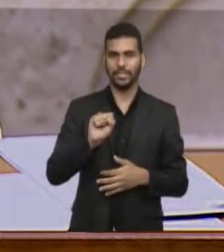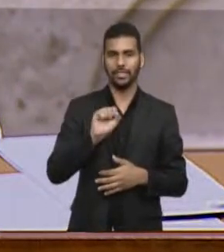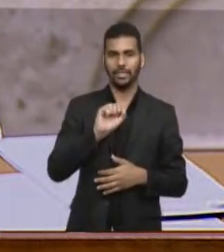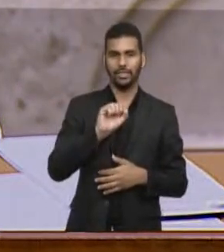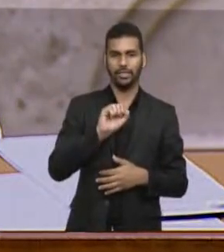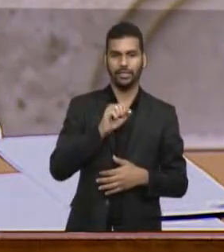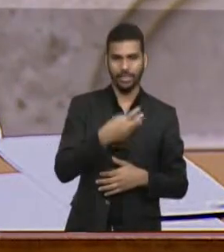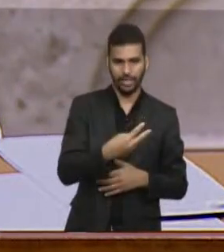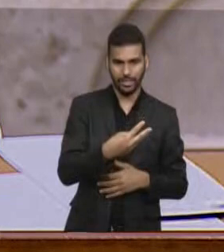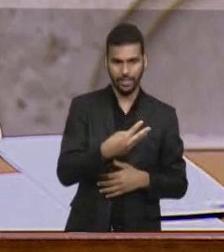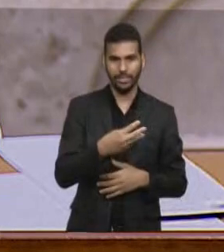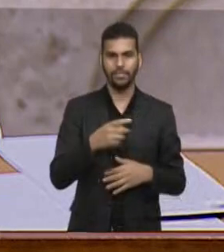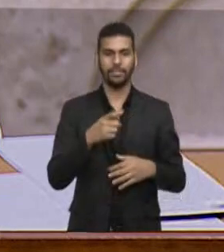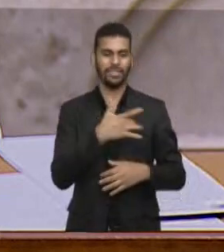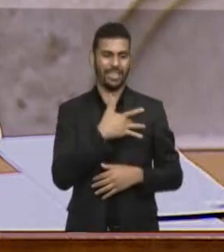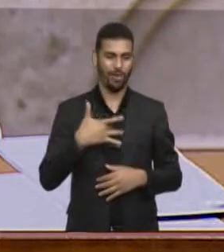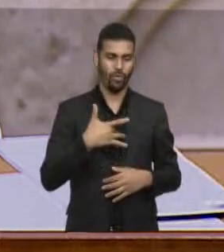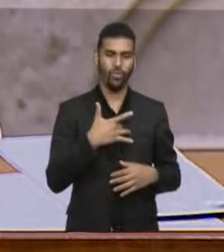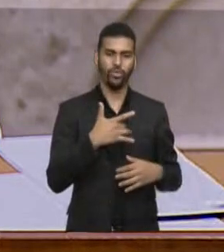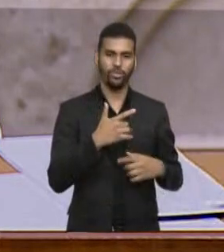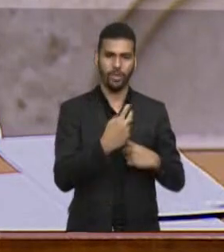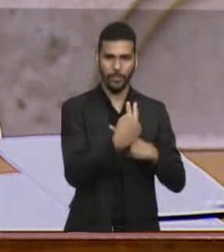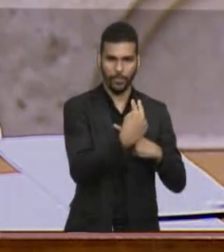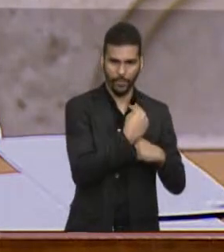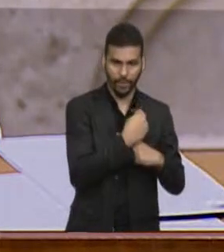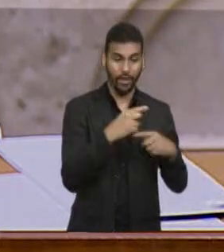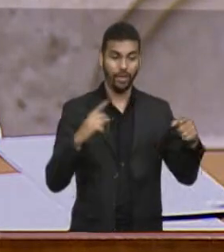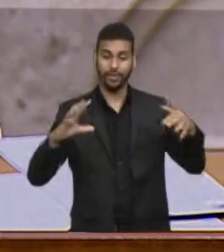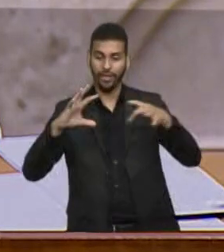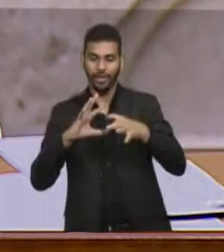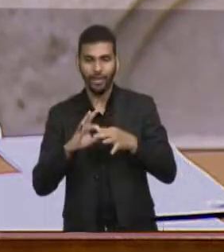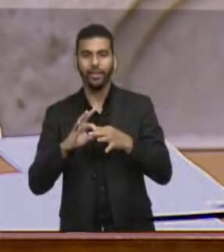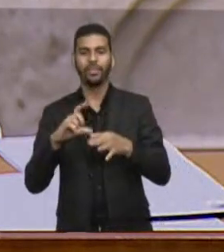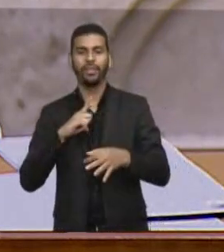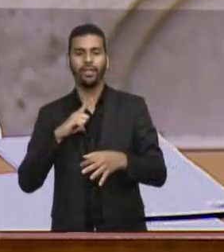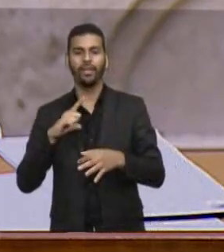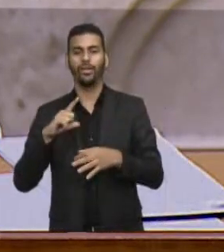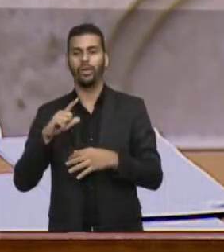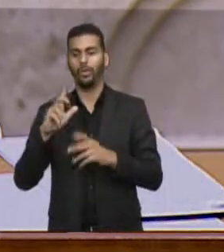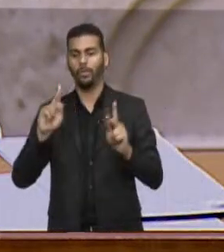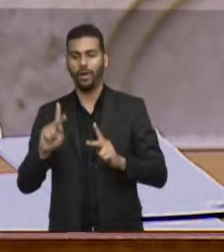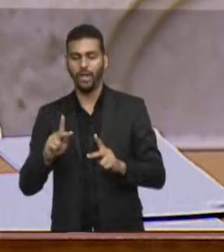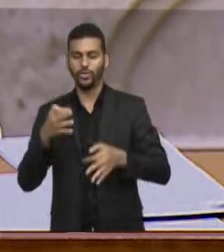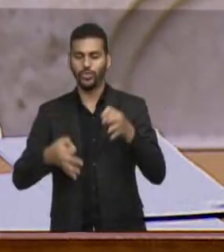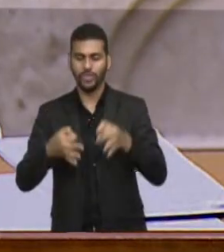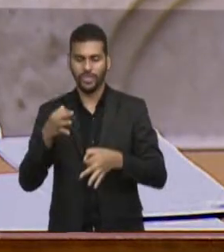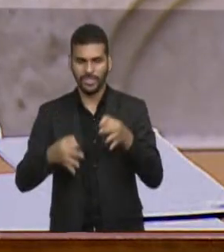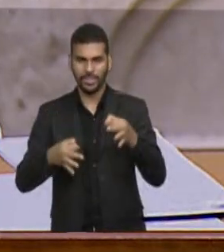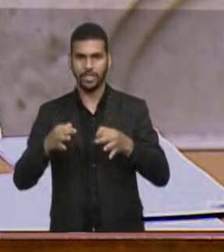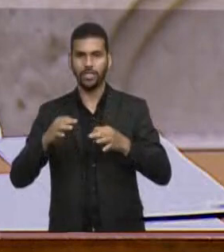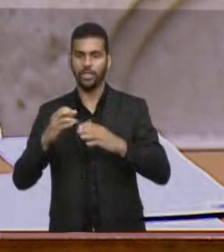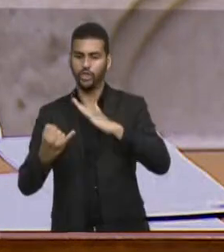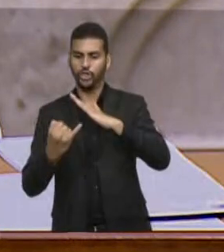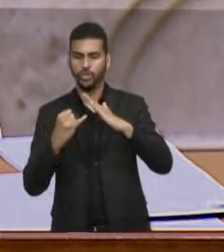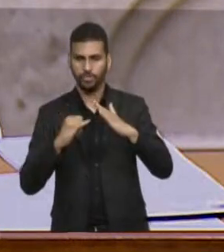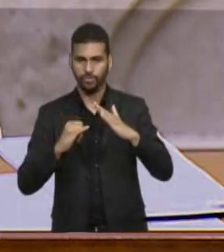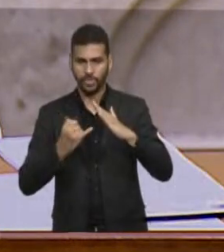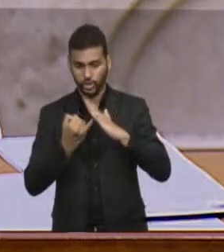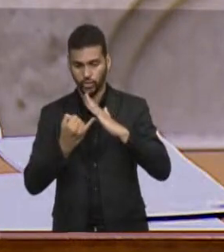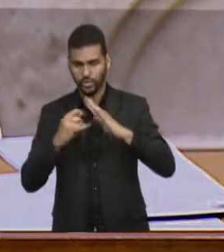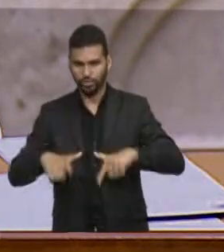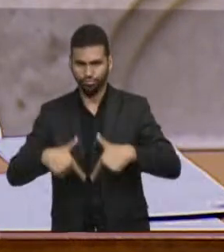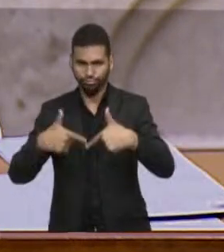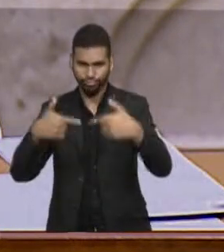16 paz justiça e instituições eficazes e ele foi esteve no primeiro momento